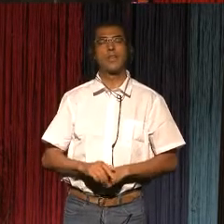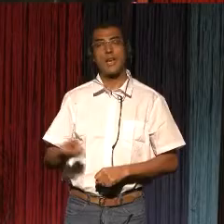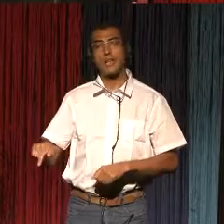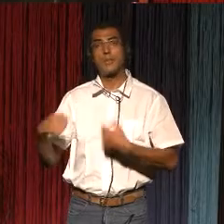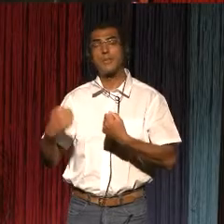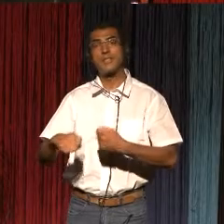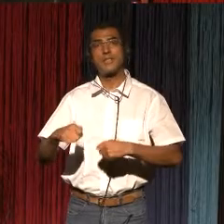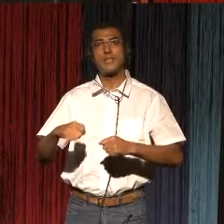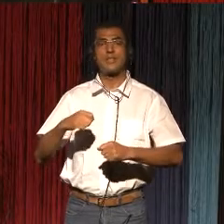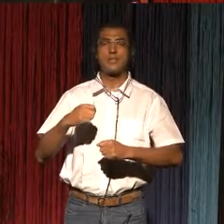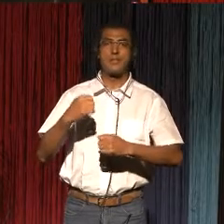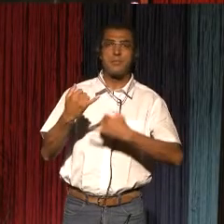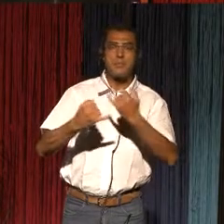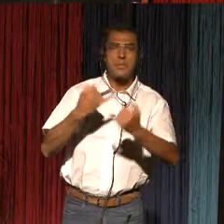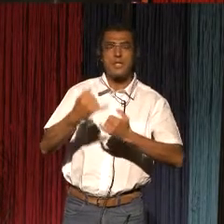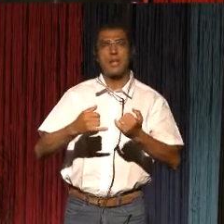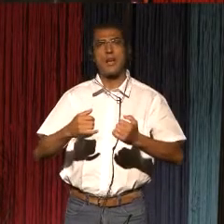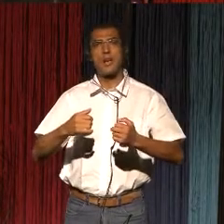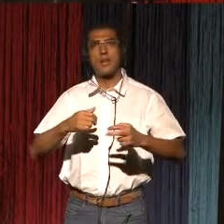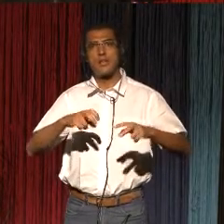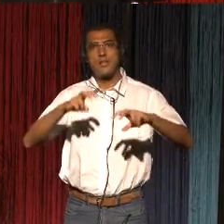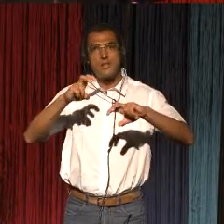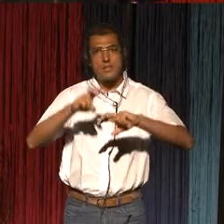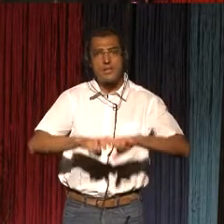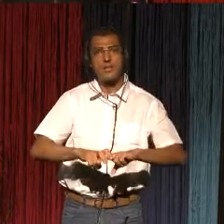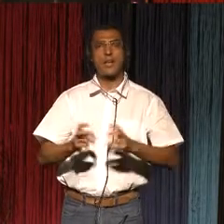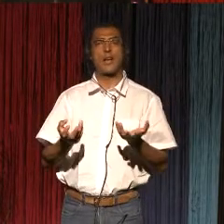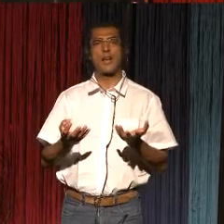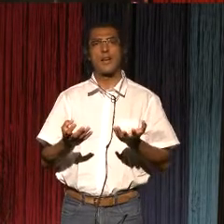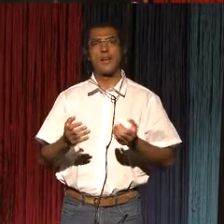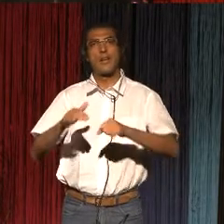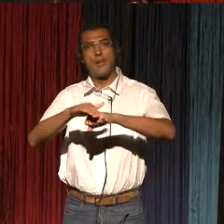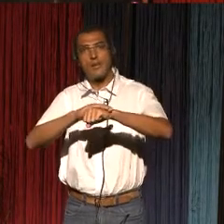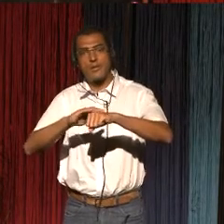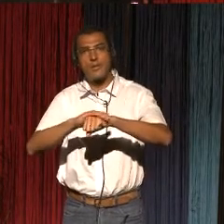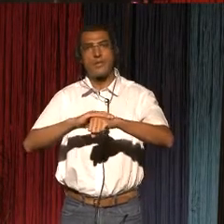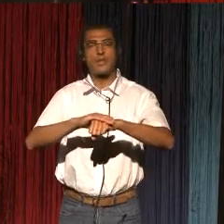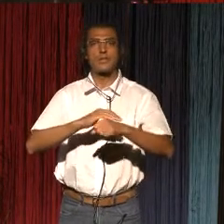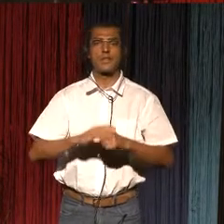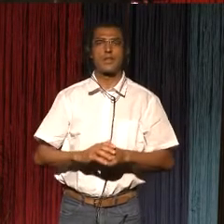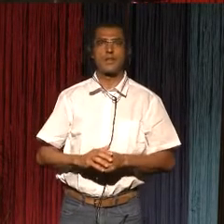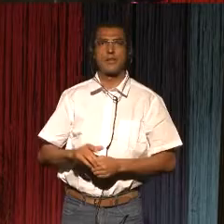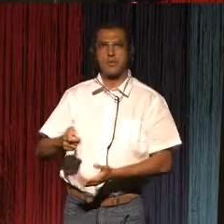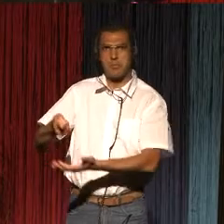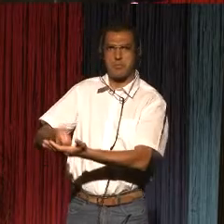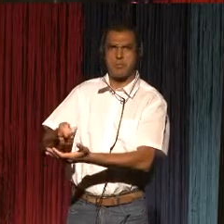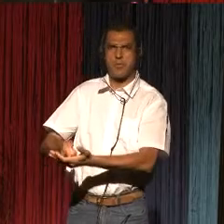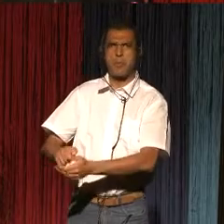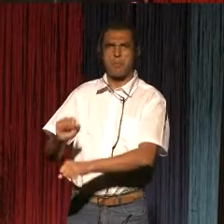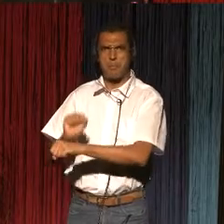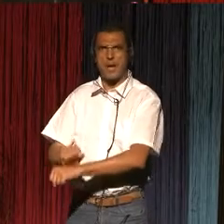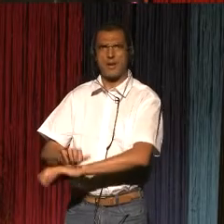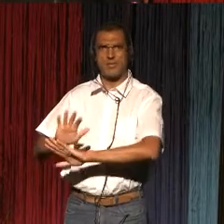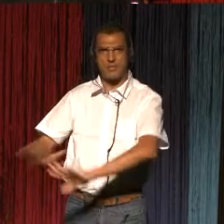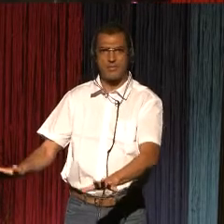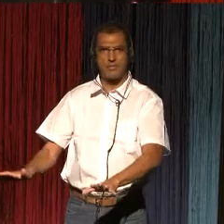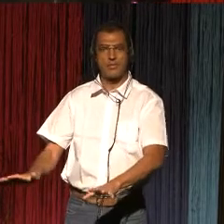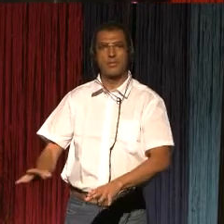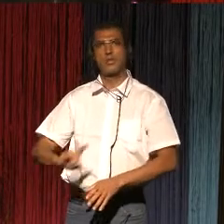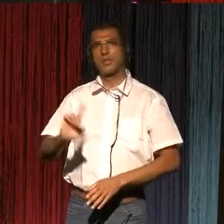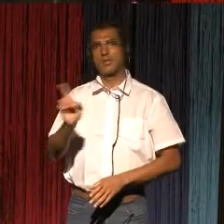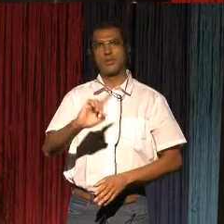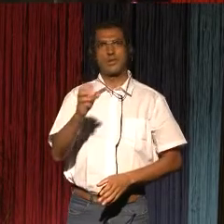não foram feitas para ficarem quietas ouvindo a instrução verbal. Forçá-las a fazer isso fará com que essas